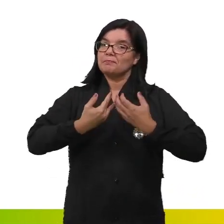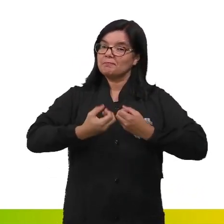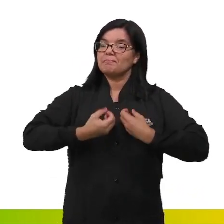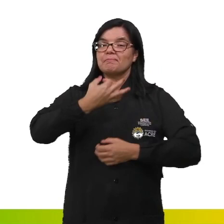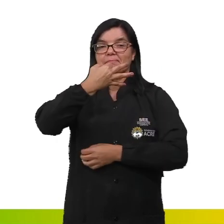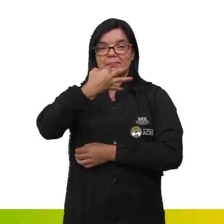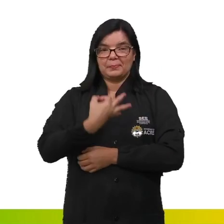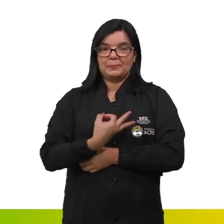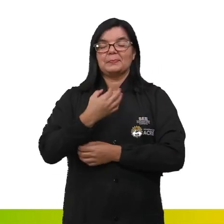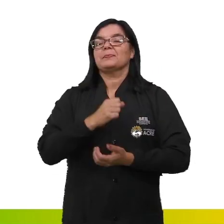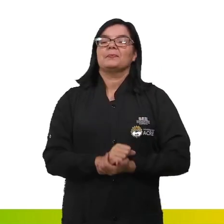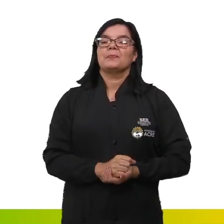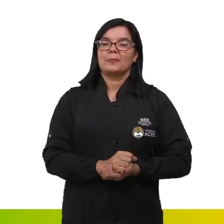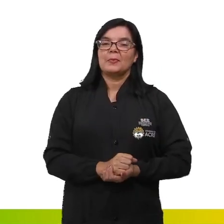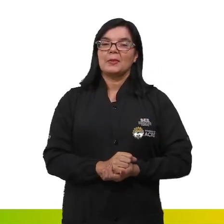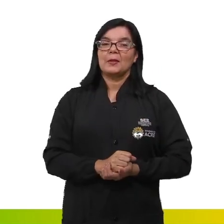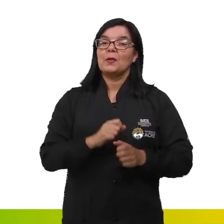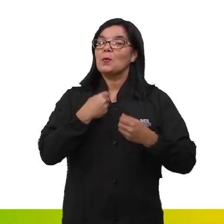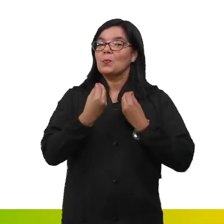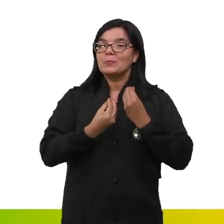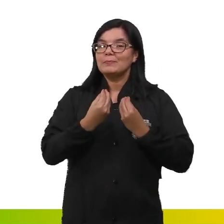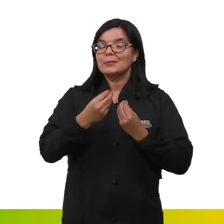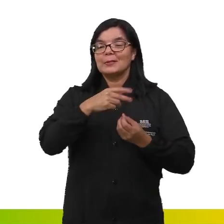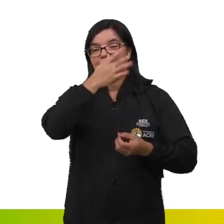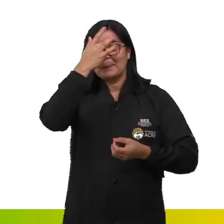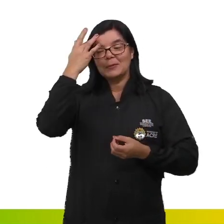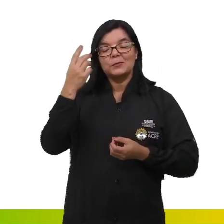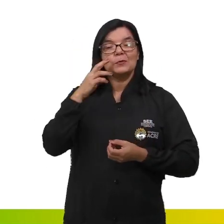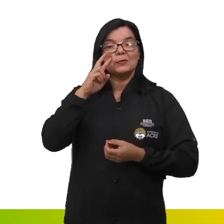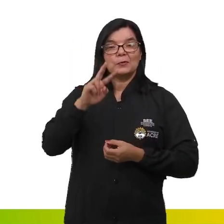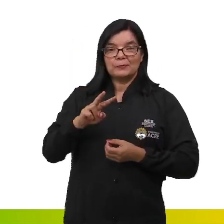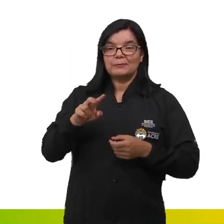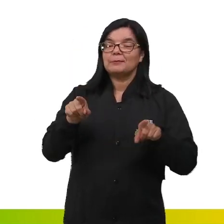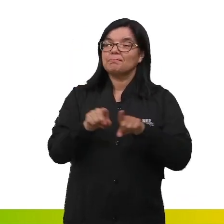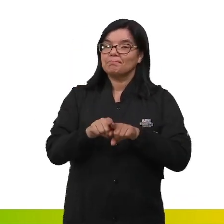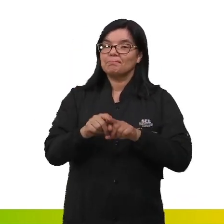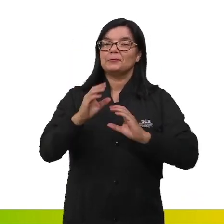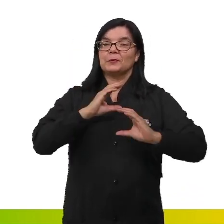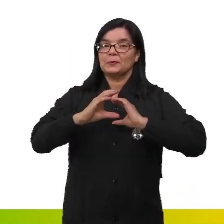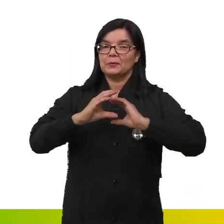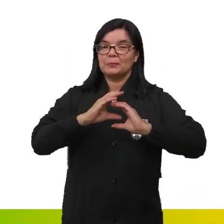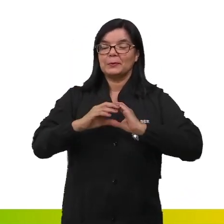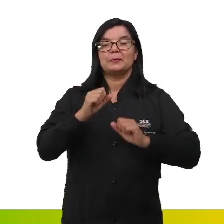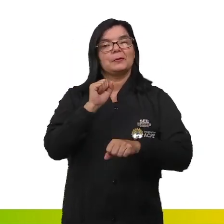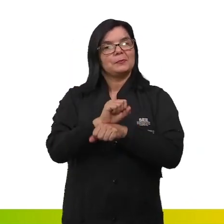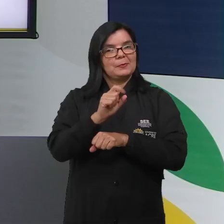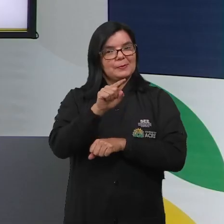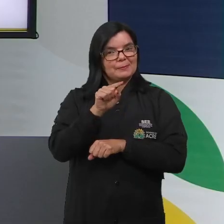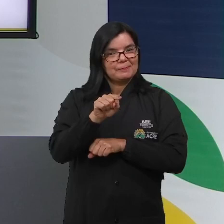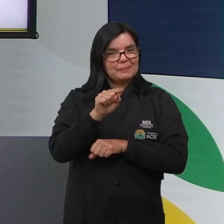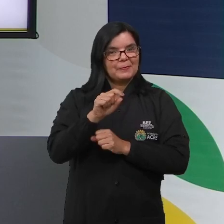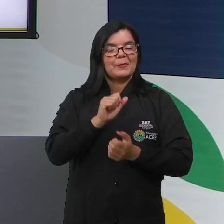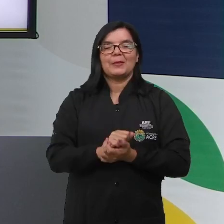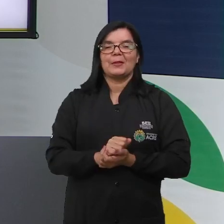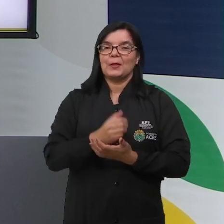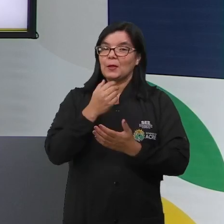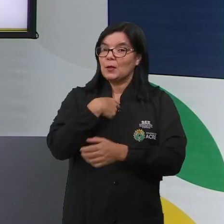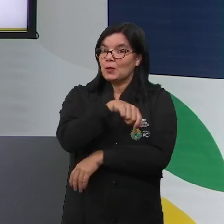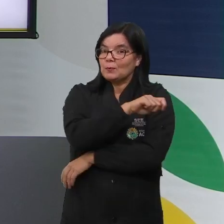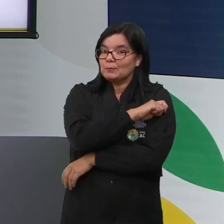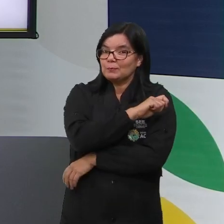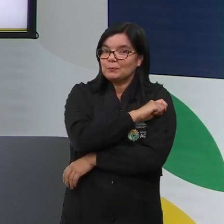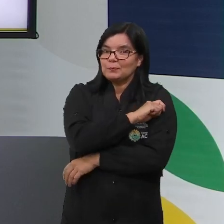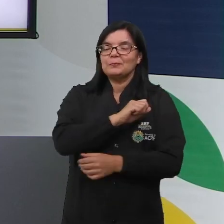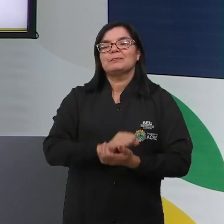como adequar a fala ao público-alvo e à situação comunicativa. Eu espero que você, estudante,